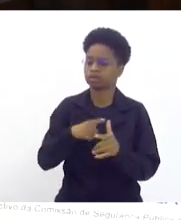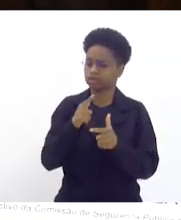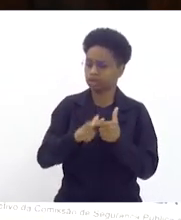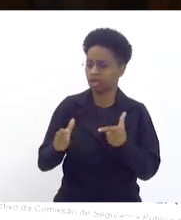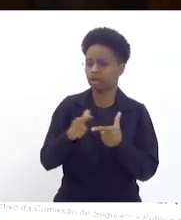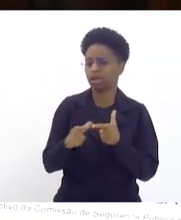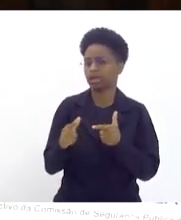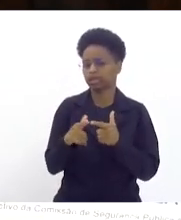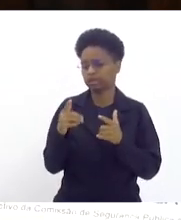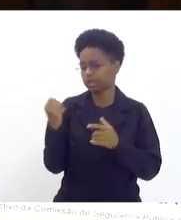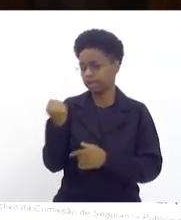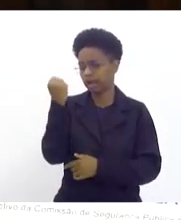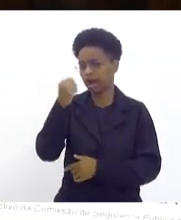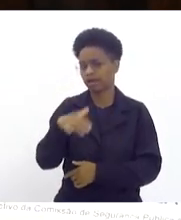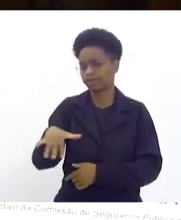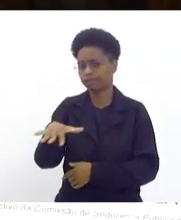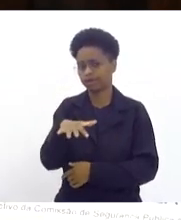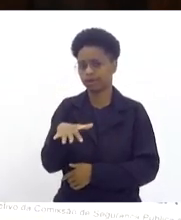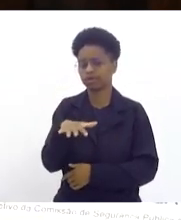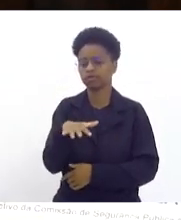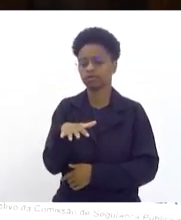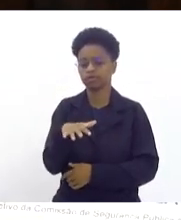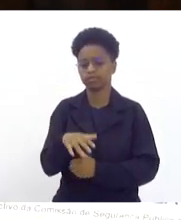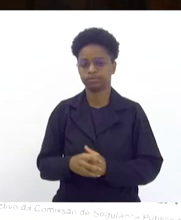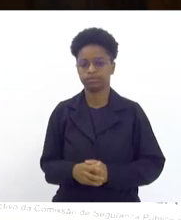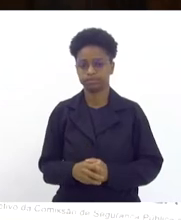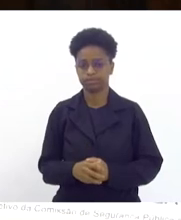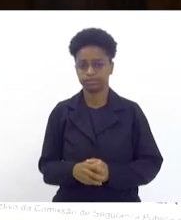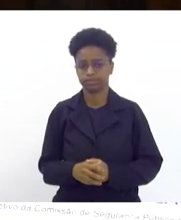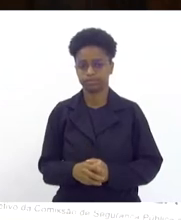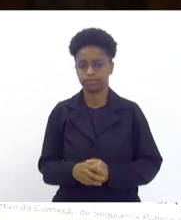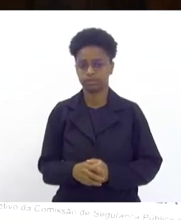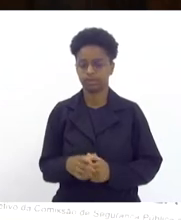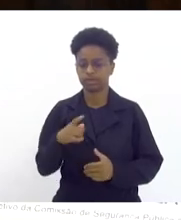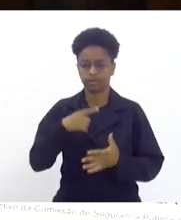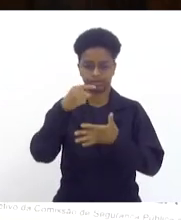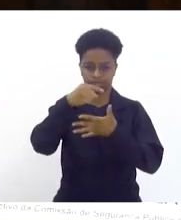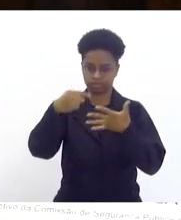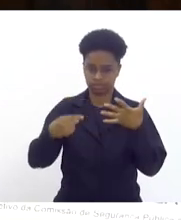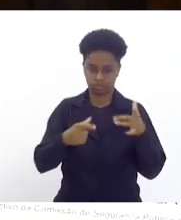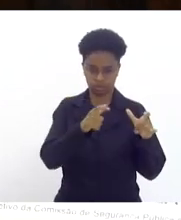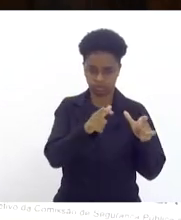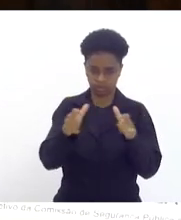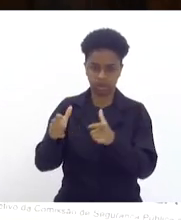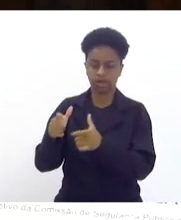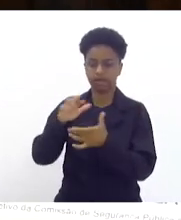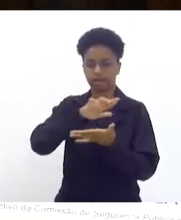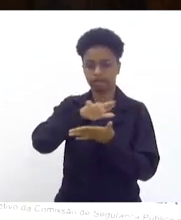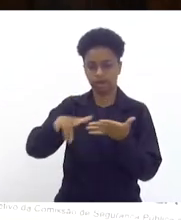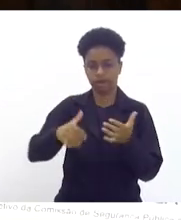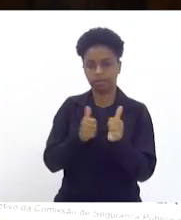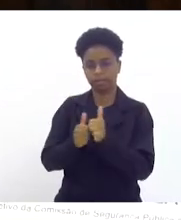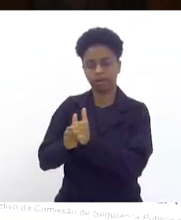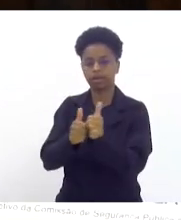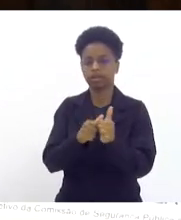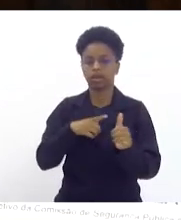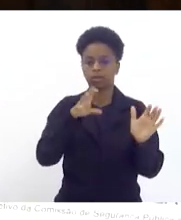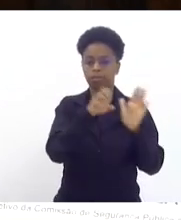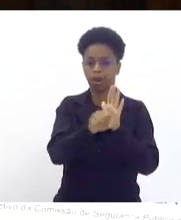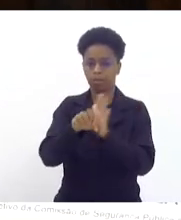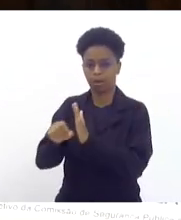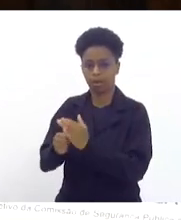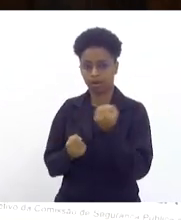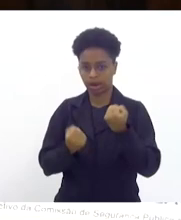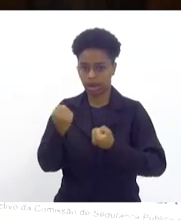ali na naquele entorno ali de Rogério vim embora Homem de Melo Andrade Neves Dona Delfina a gente tem roubo de carro e